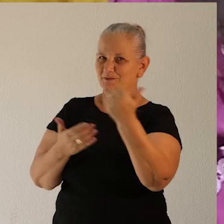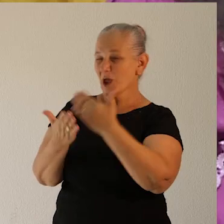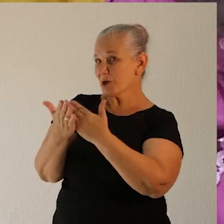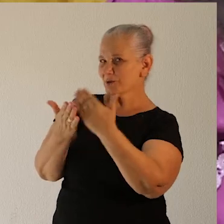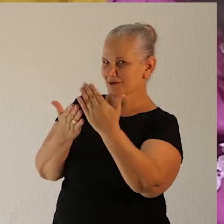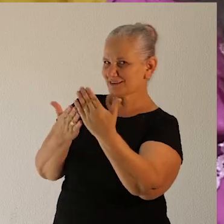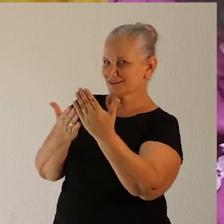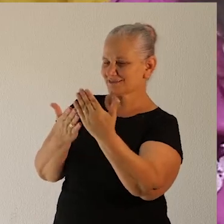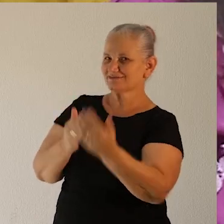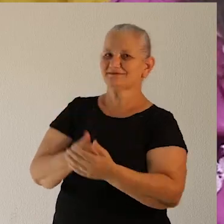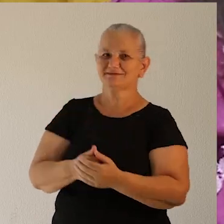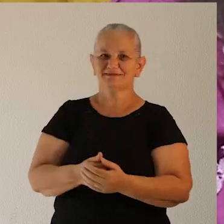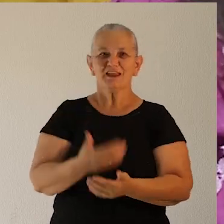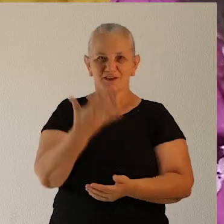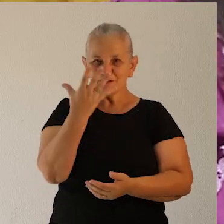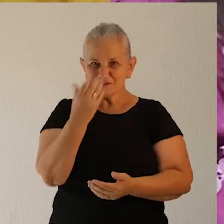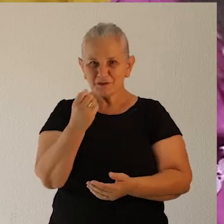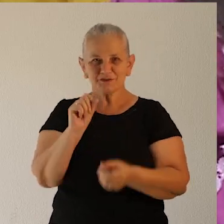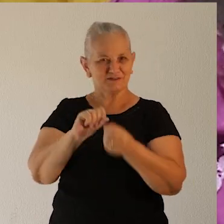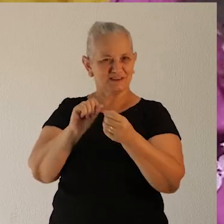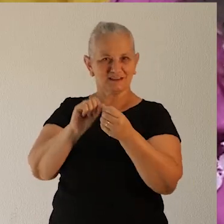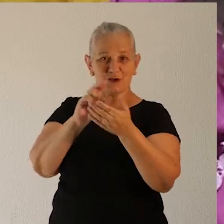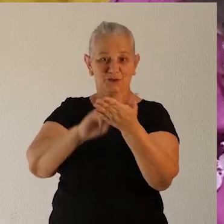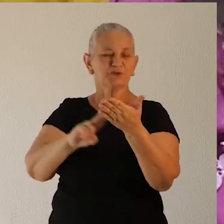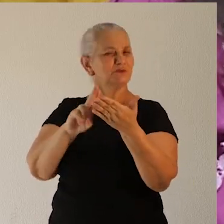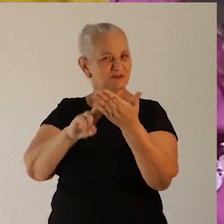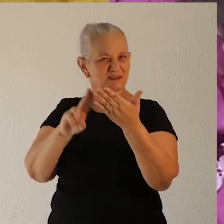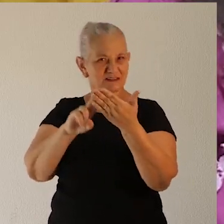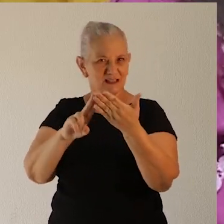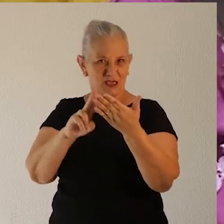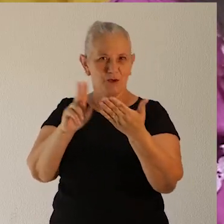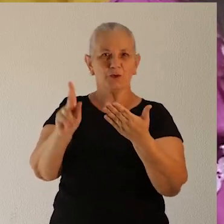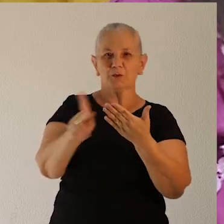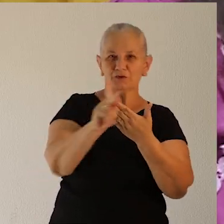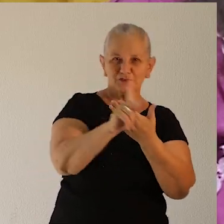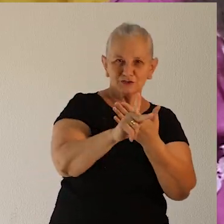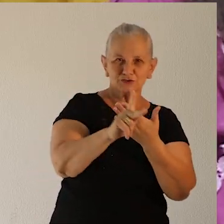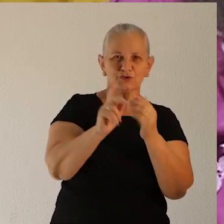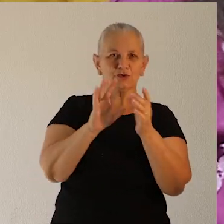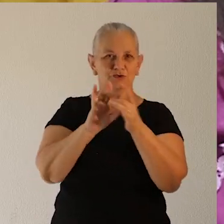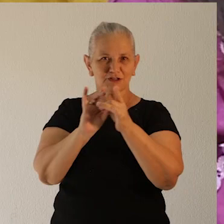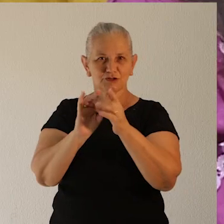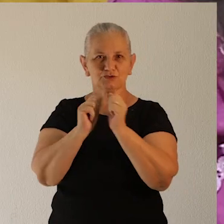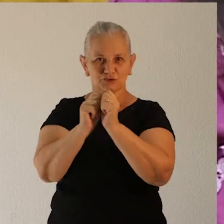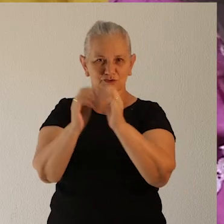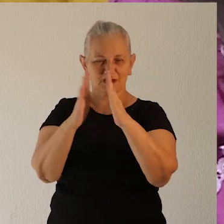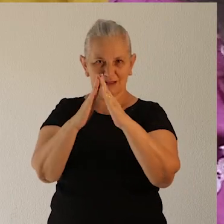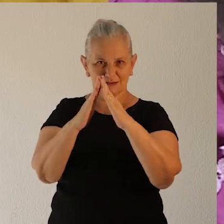né? Vamos fazer um super desenho aí com os professores ou em casa. É isso aí.